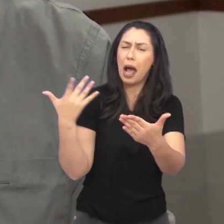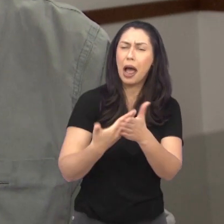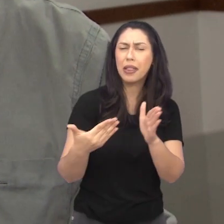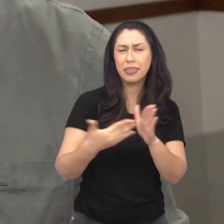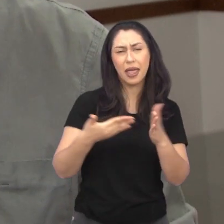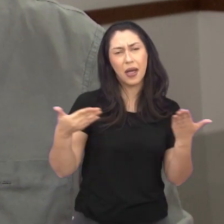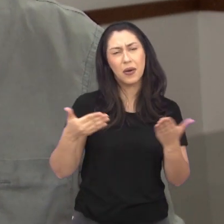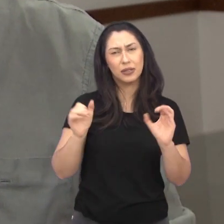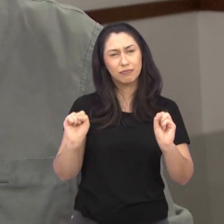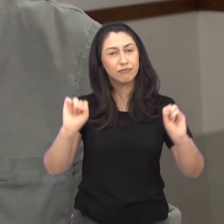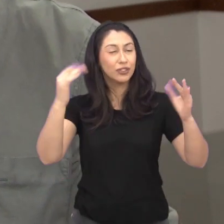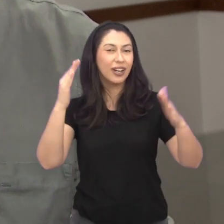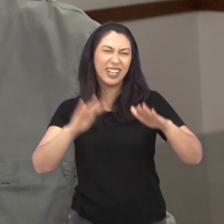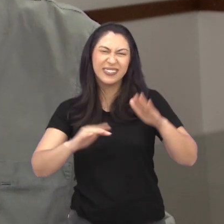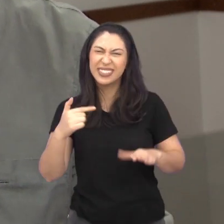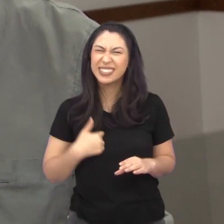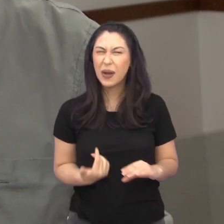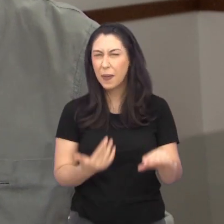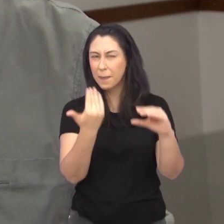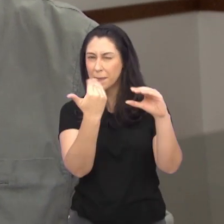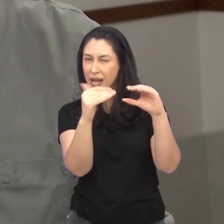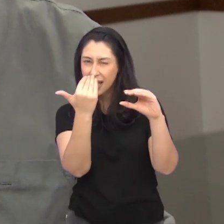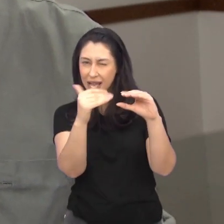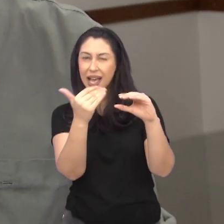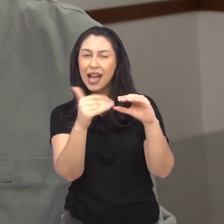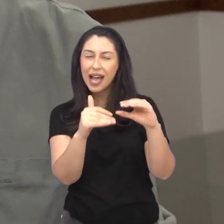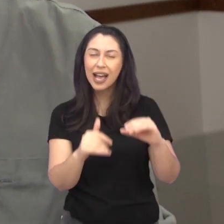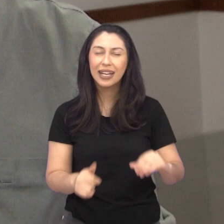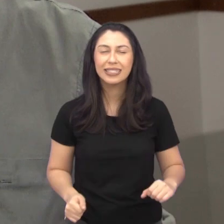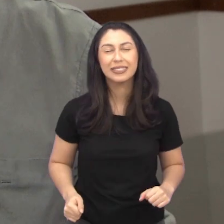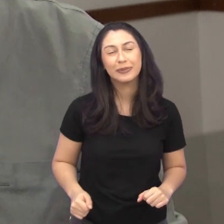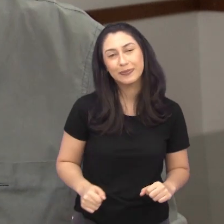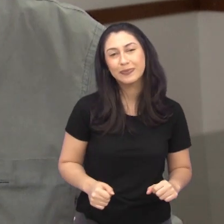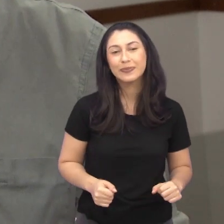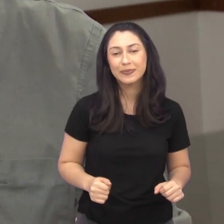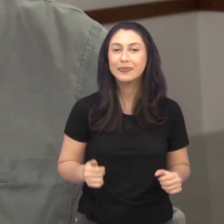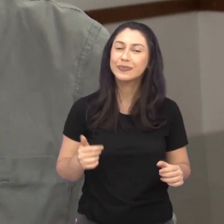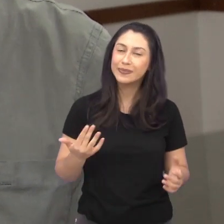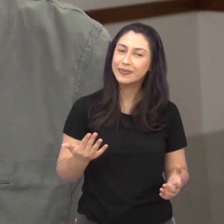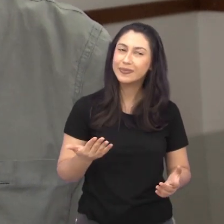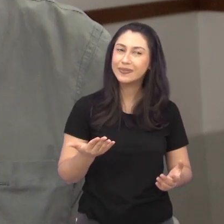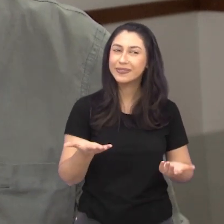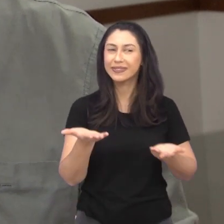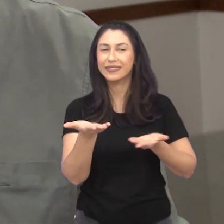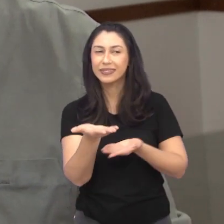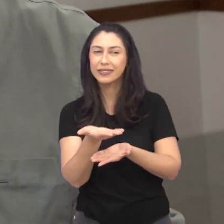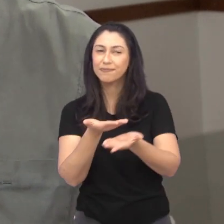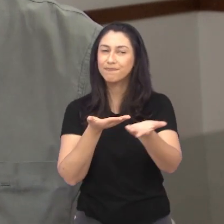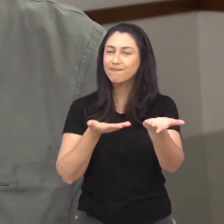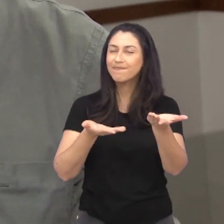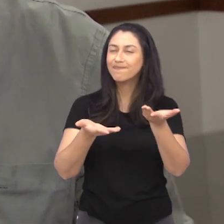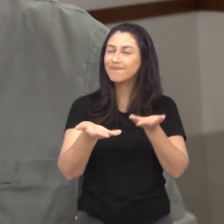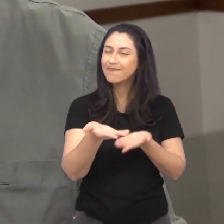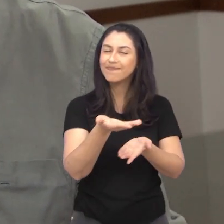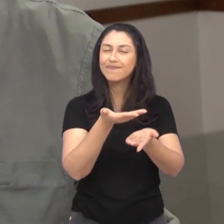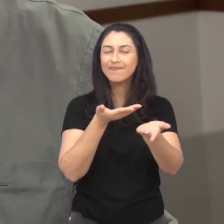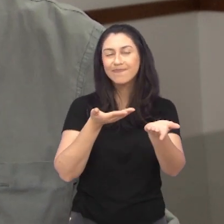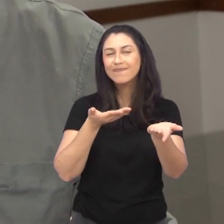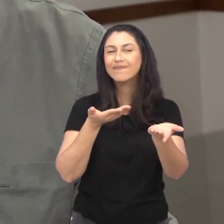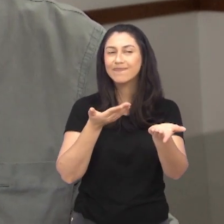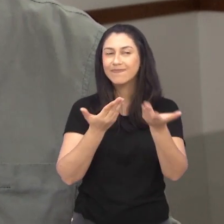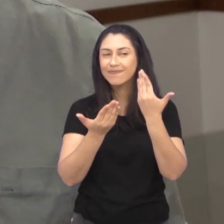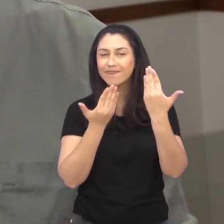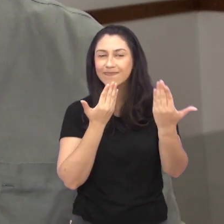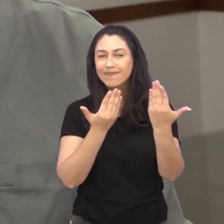quando eu mando uma mensagem para ela. Aí a gente ainda tem, às vezes, um